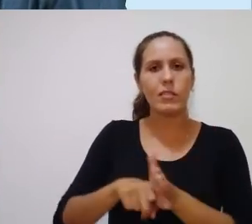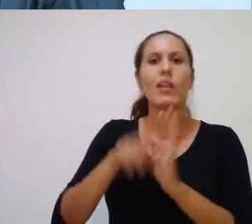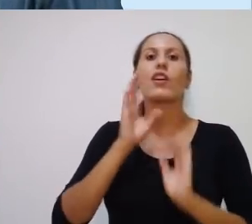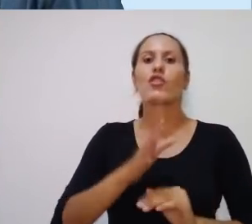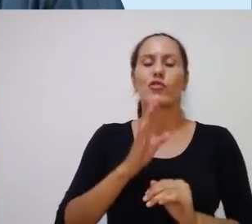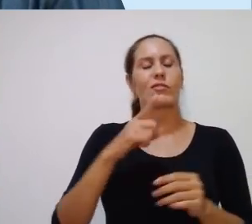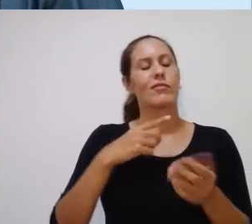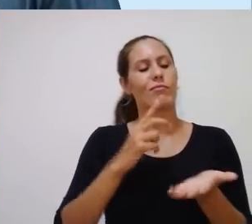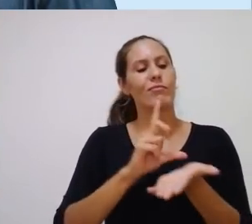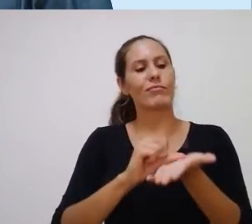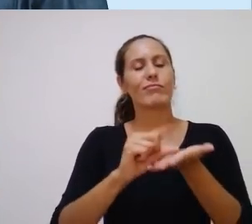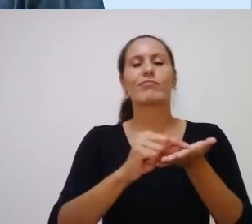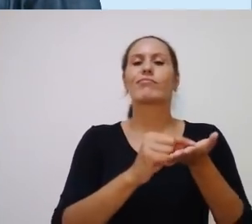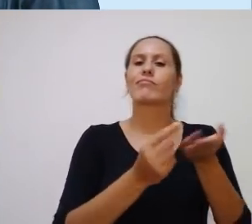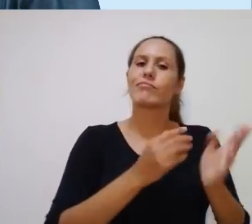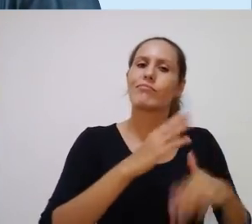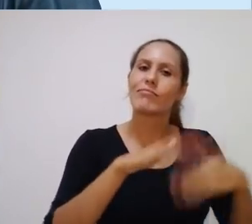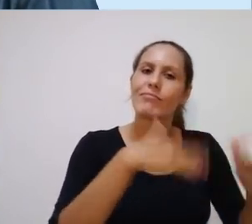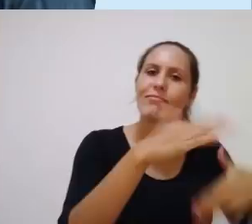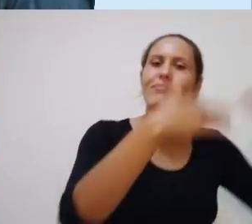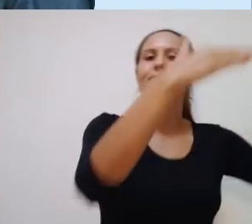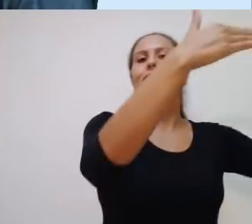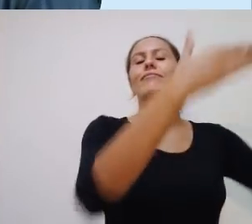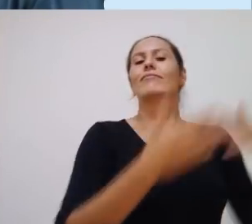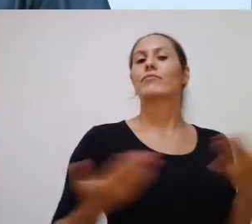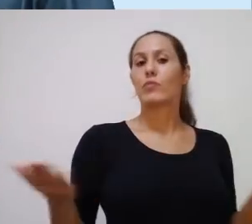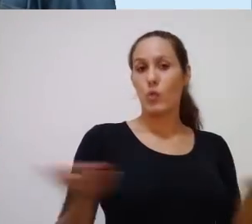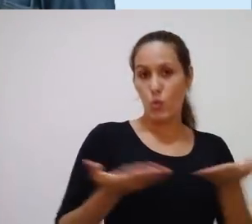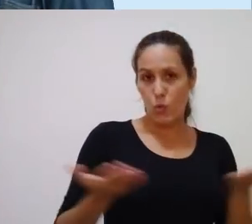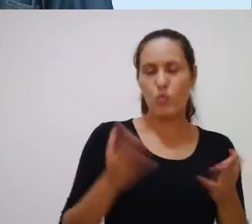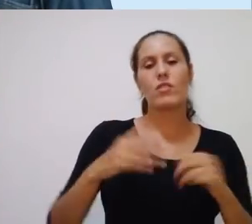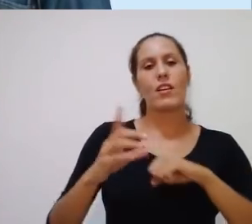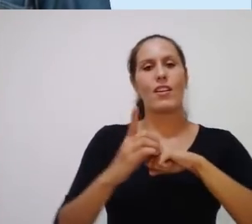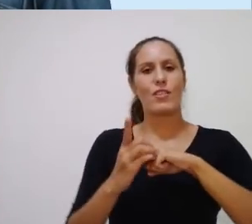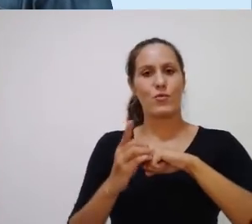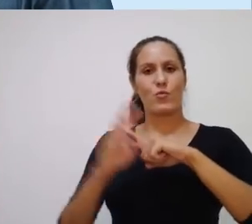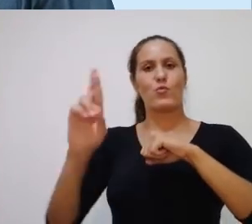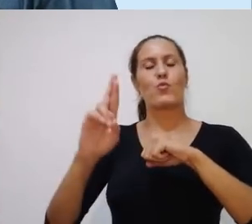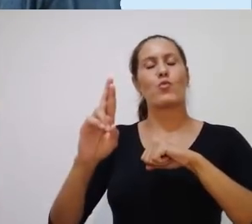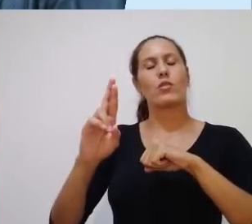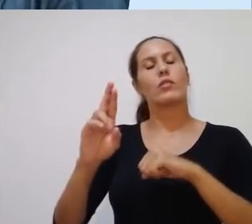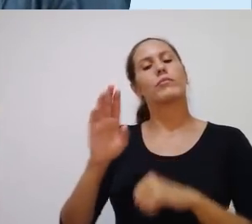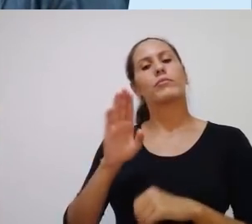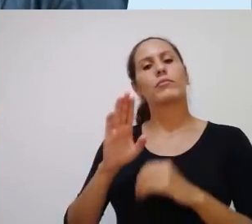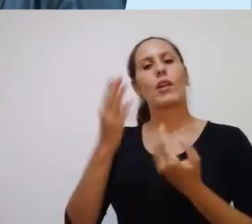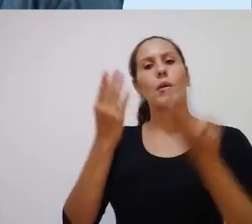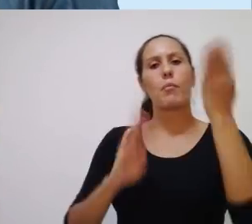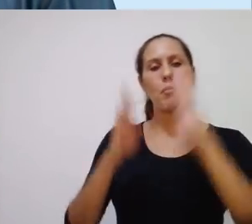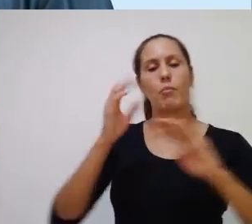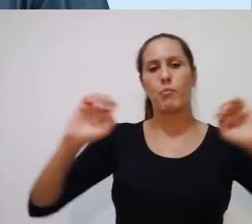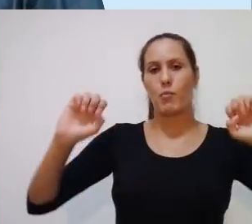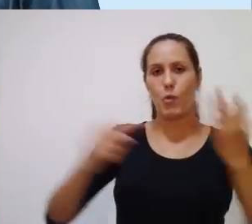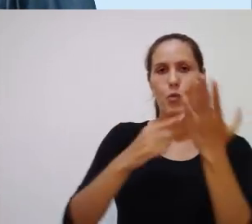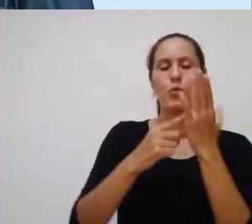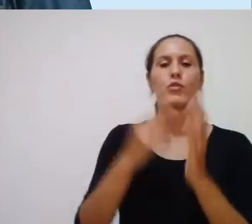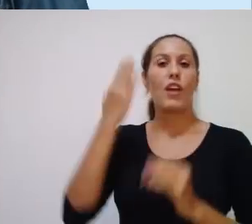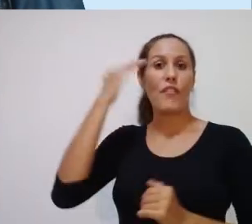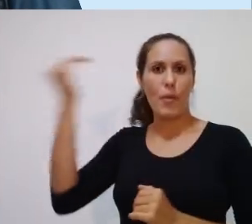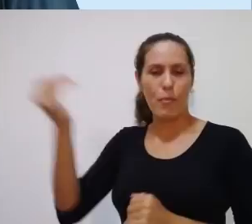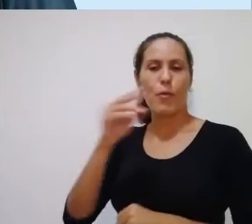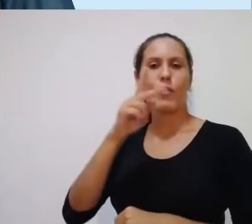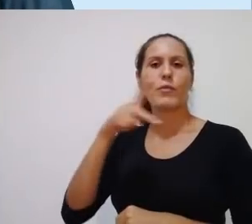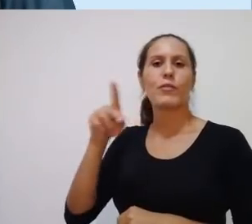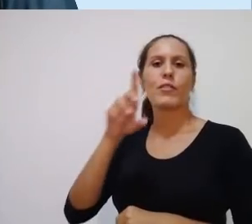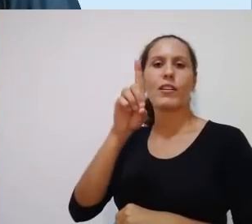fazeres científicos. E hoje ela é doutora em biologia, famosa doutora Dani. Um abraço para você, minha querida